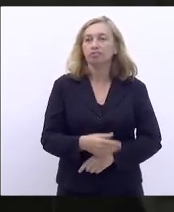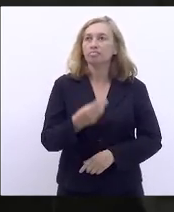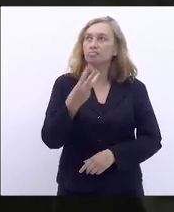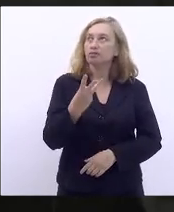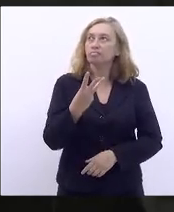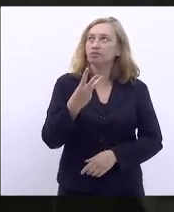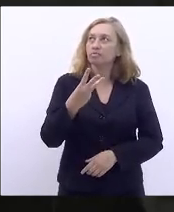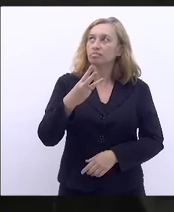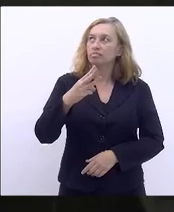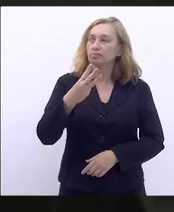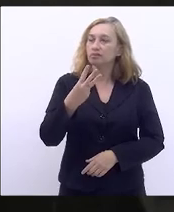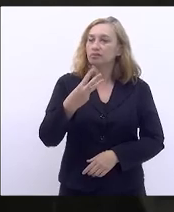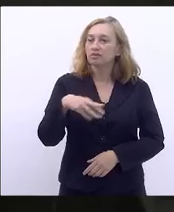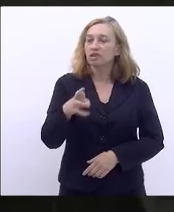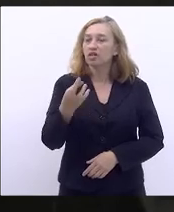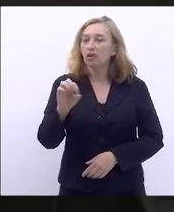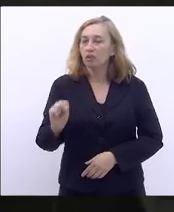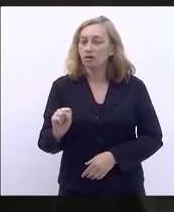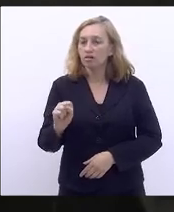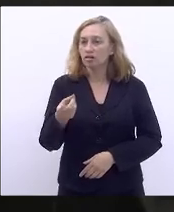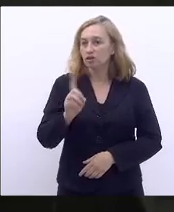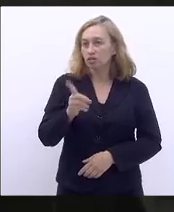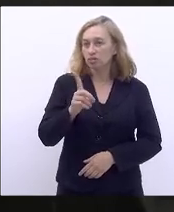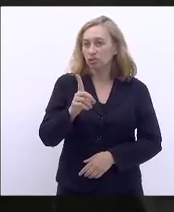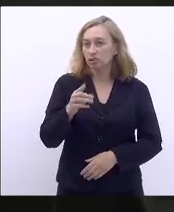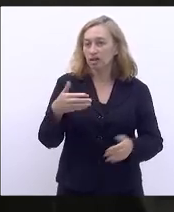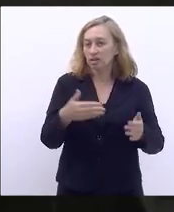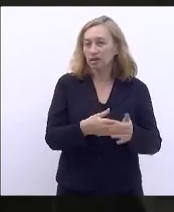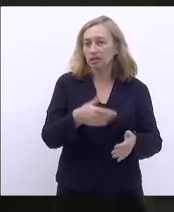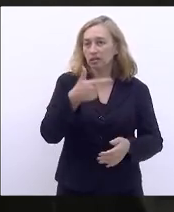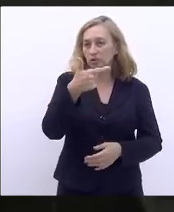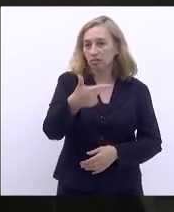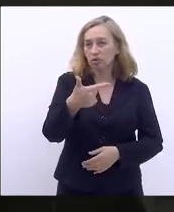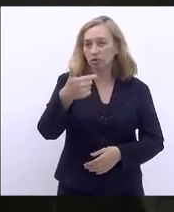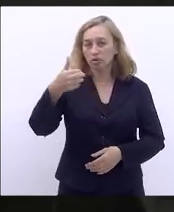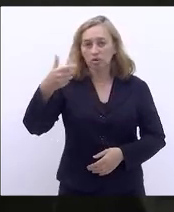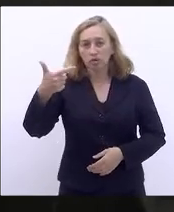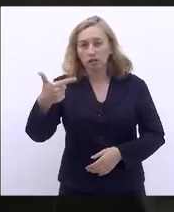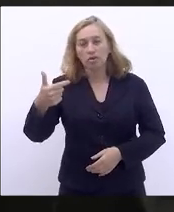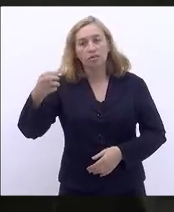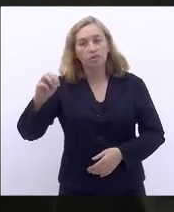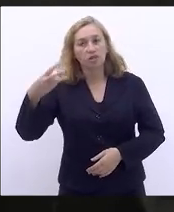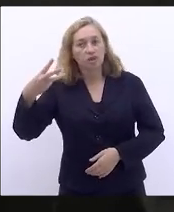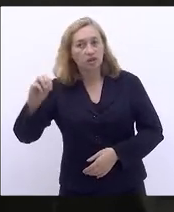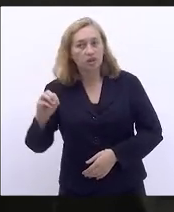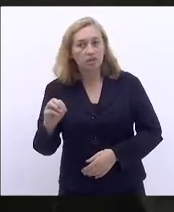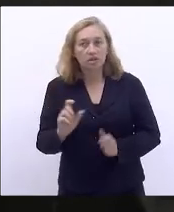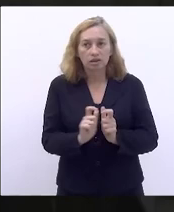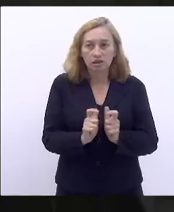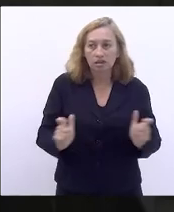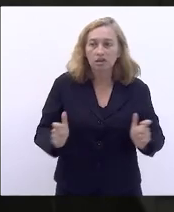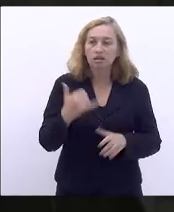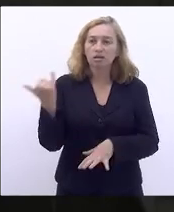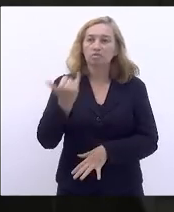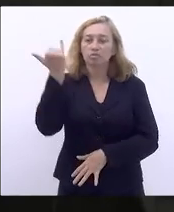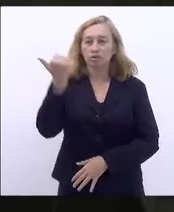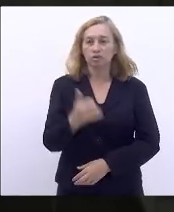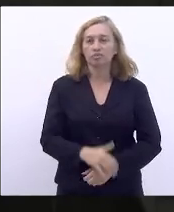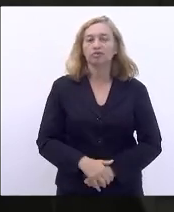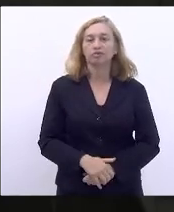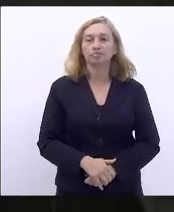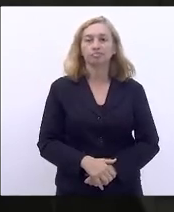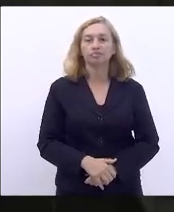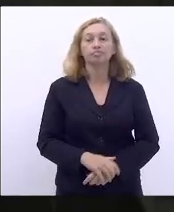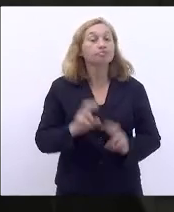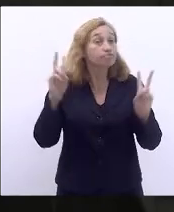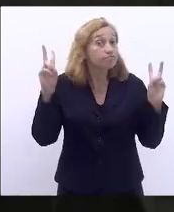3 trilhões de dólares até 2030. Tamanha é a sua importância. O